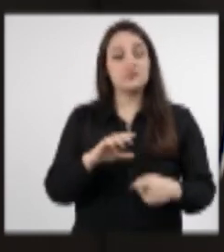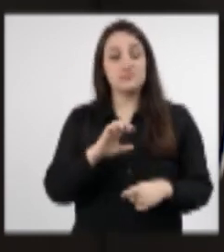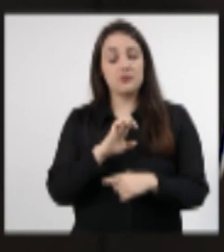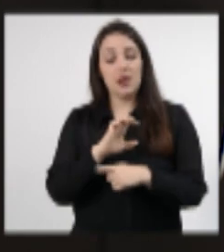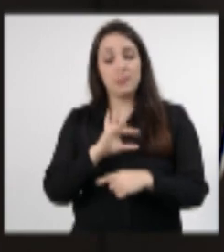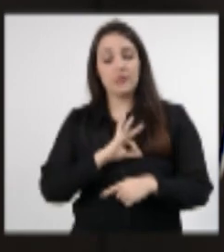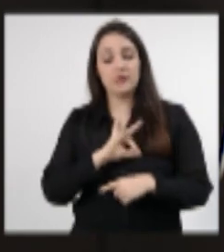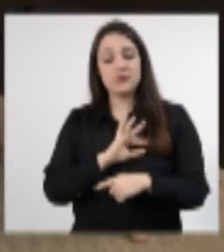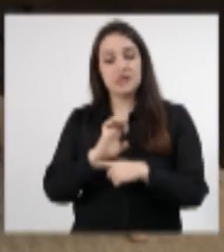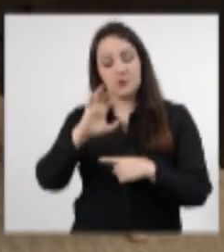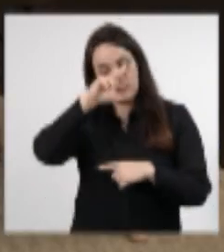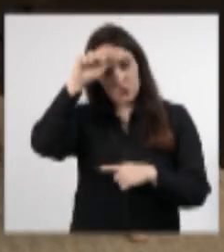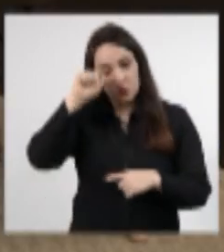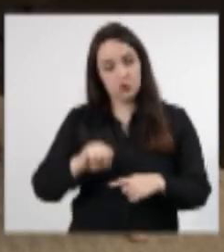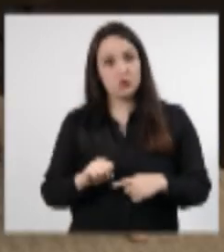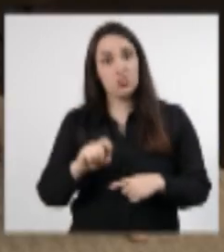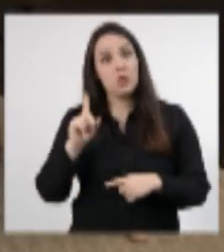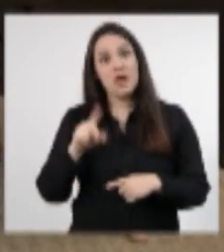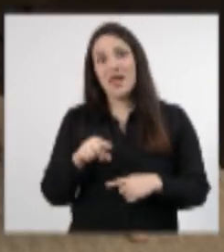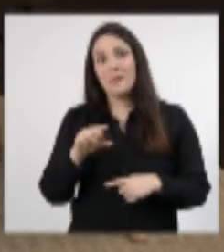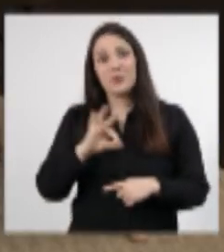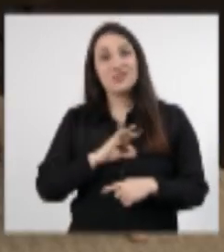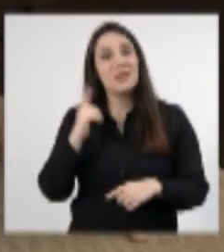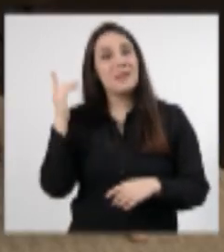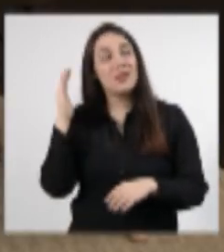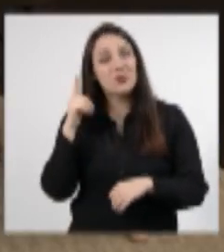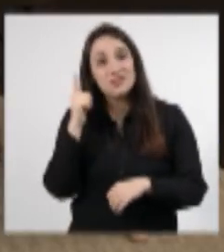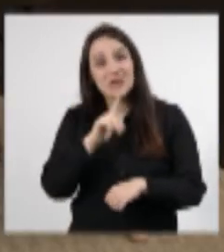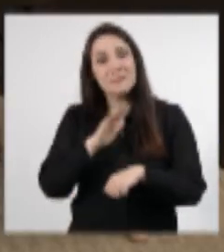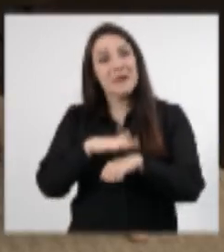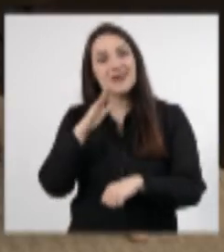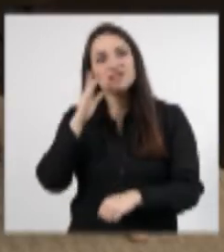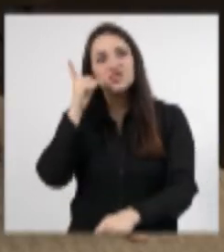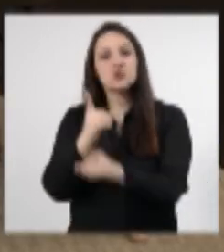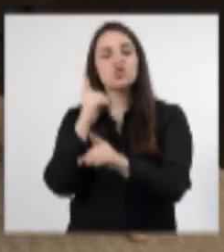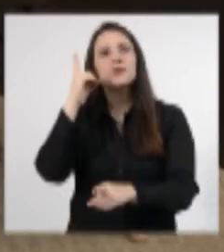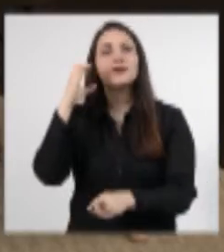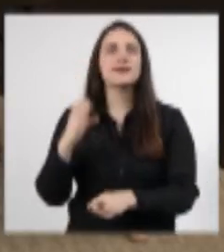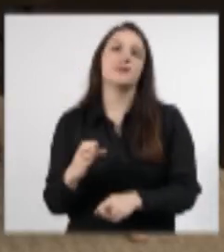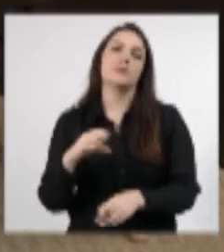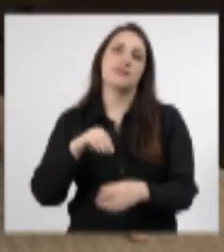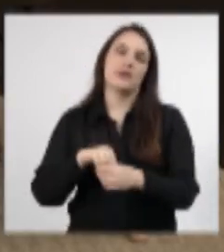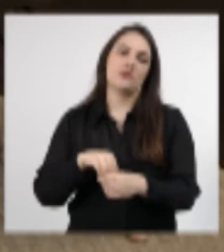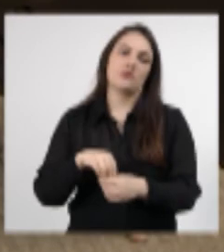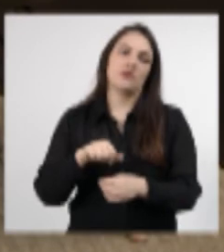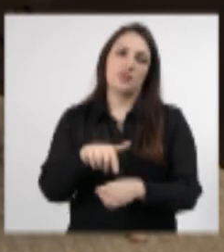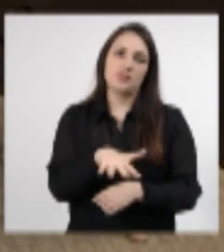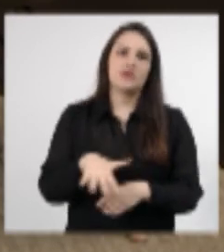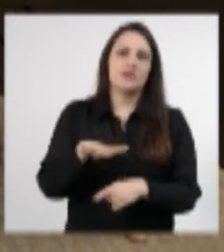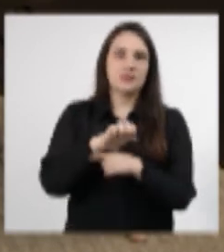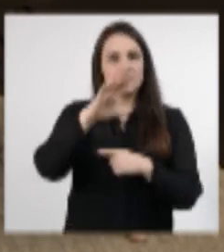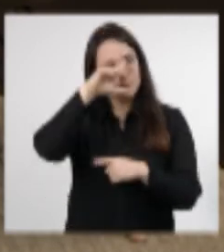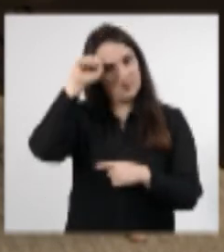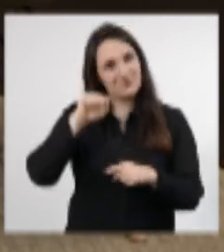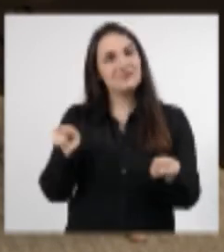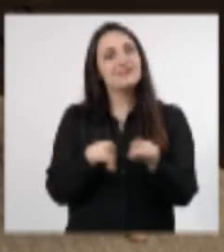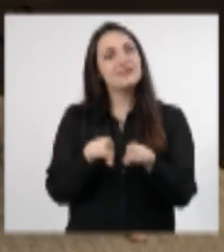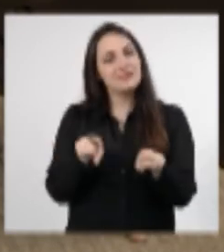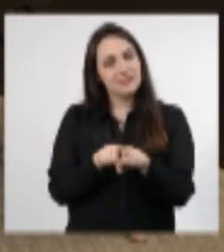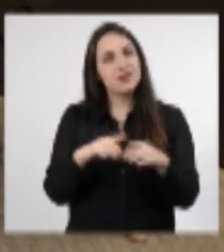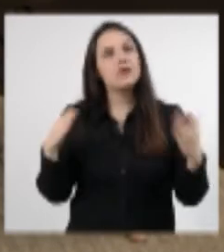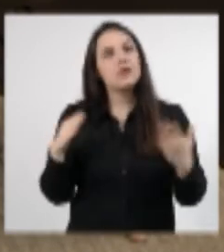eleita como a polícia que mais elucida crimes de homicídio no país, e do mesmo modo, Campo